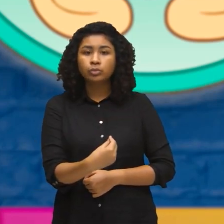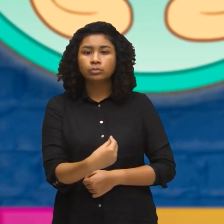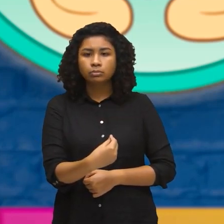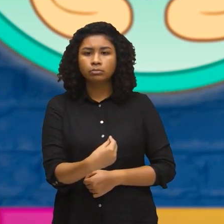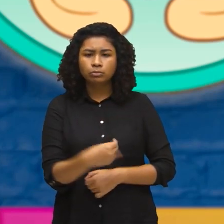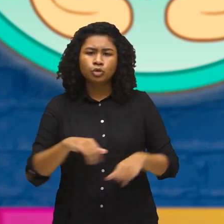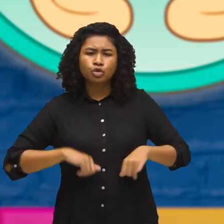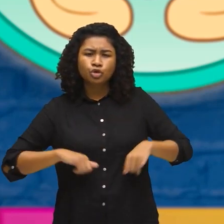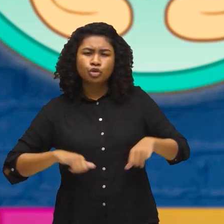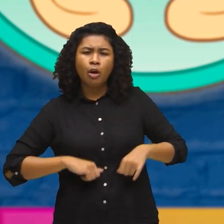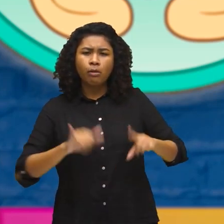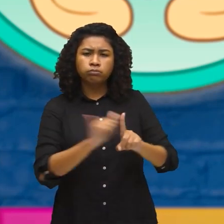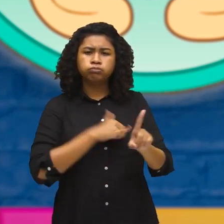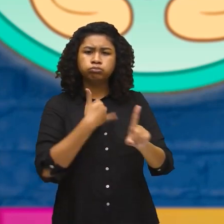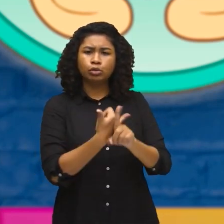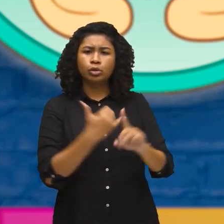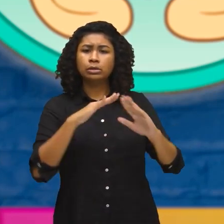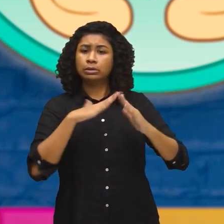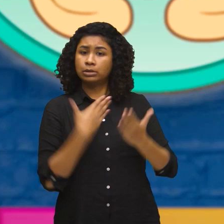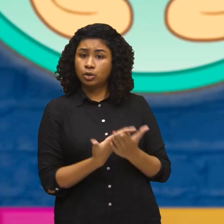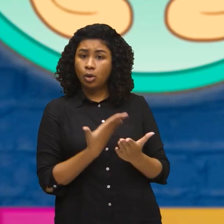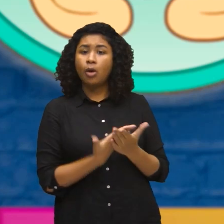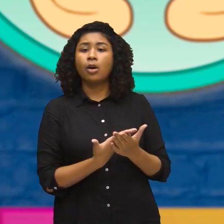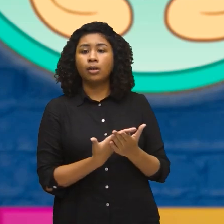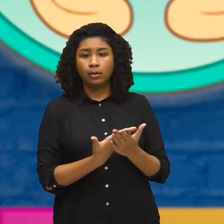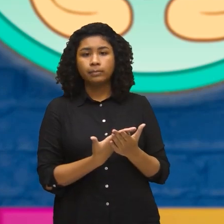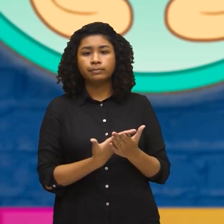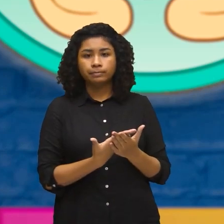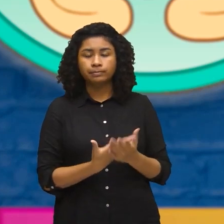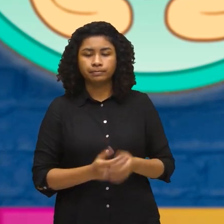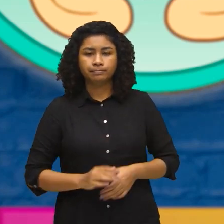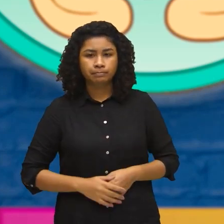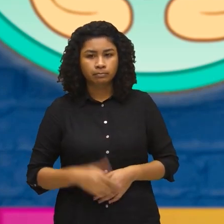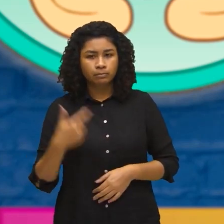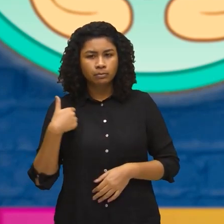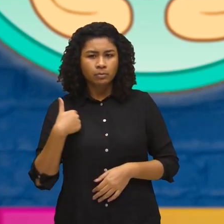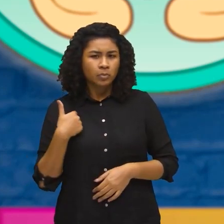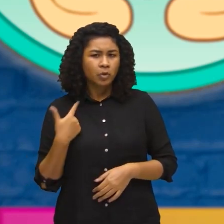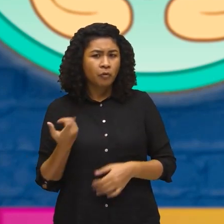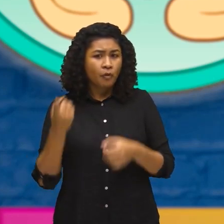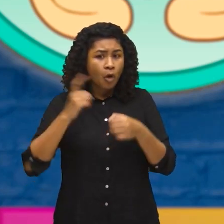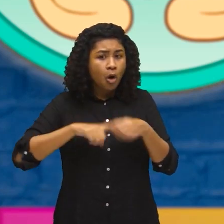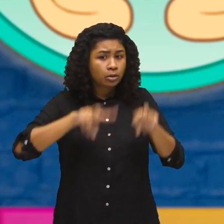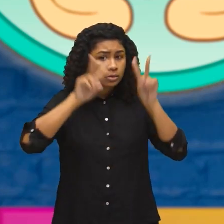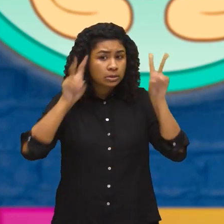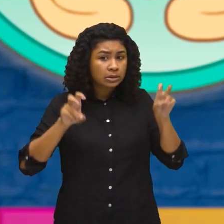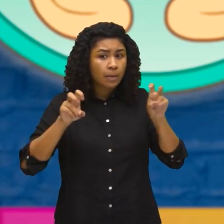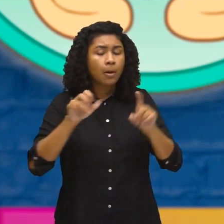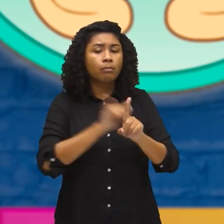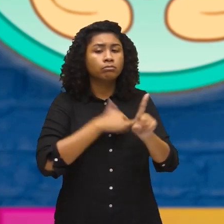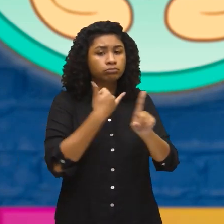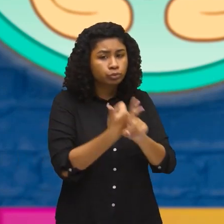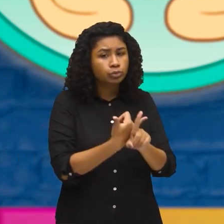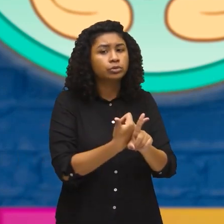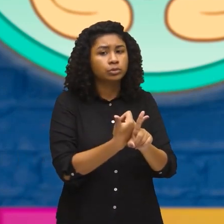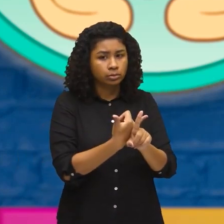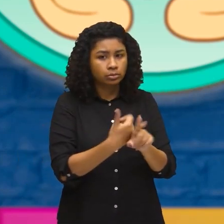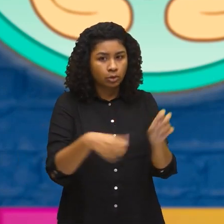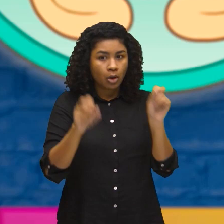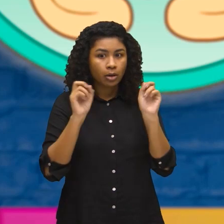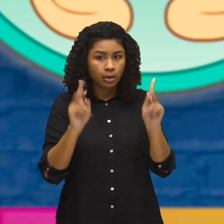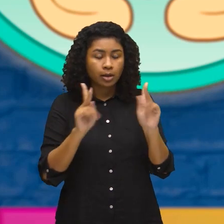na escola, né? Por que eu voltei para o bullying? Porque o cyberbullying vem do bullying, tá? Só